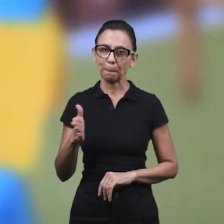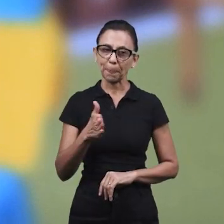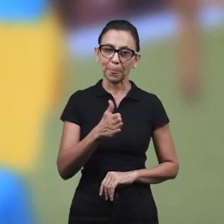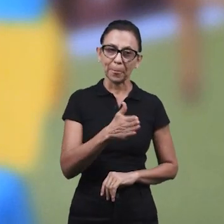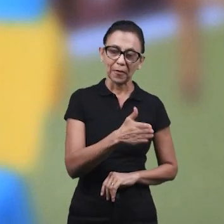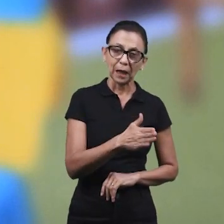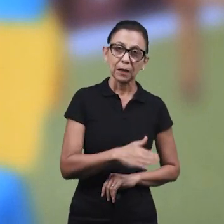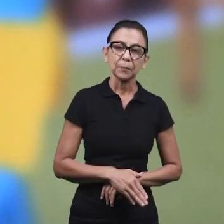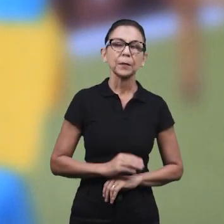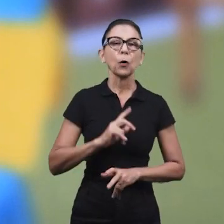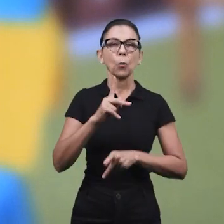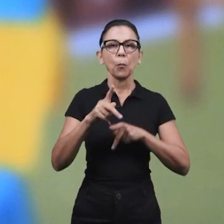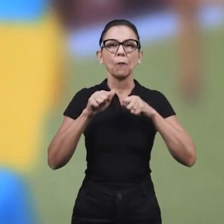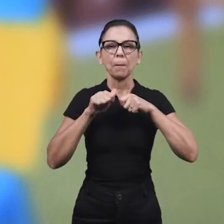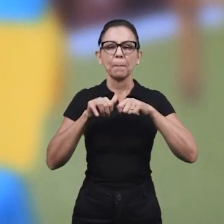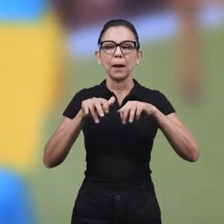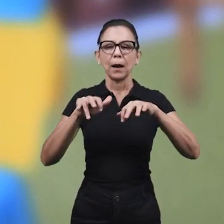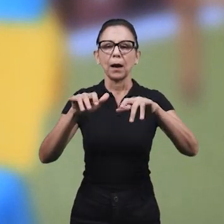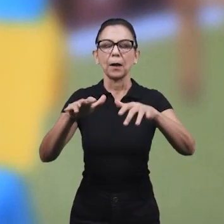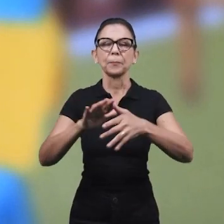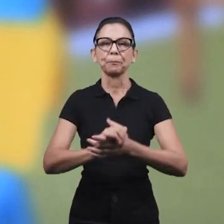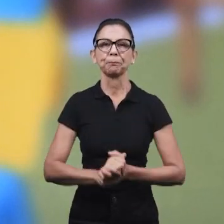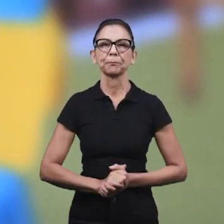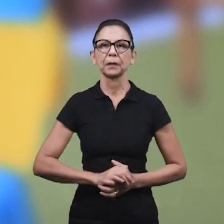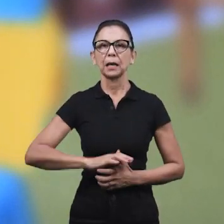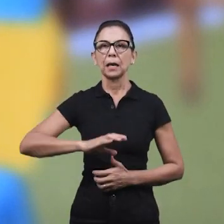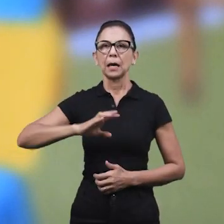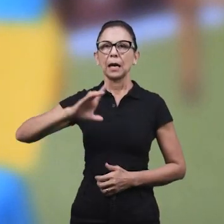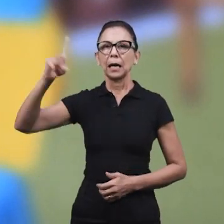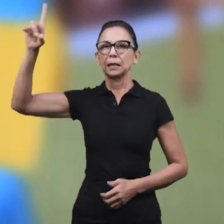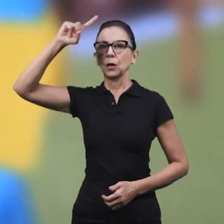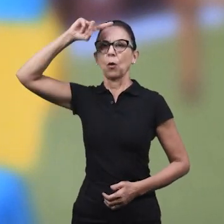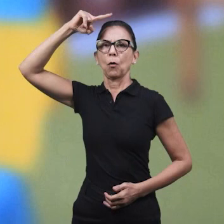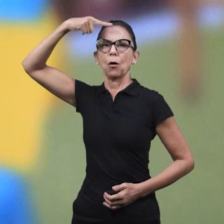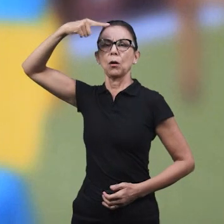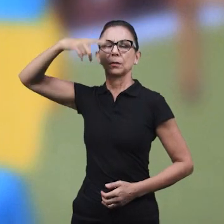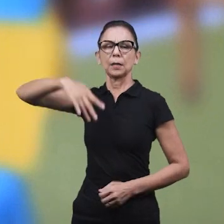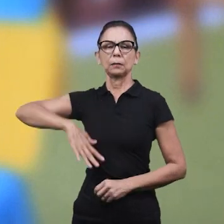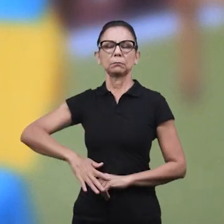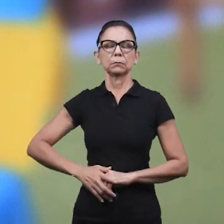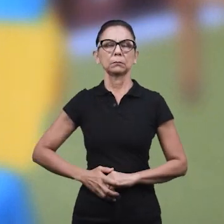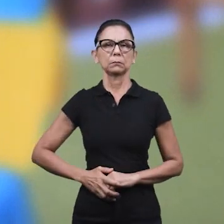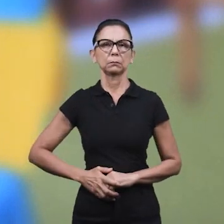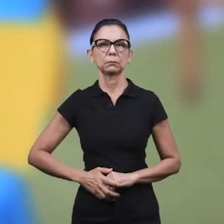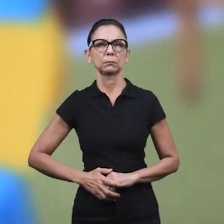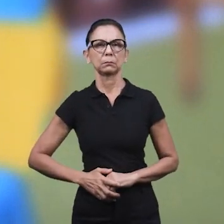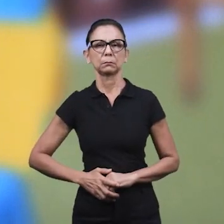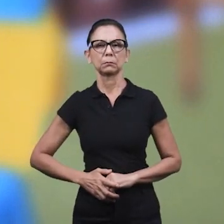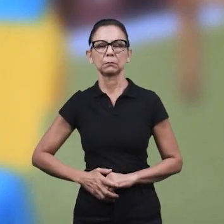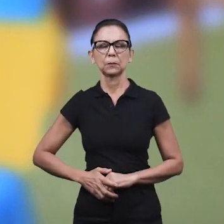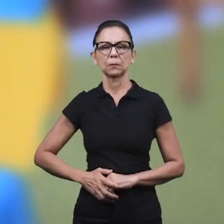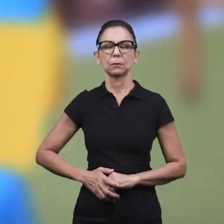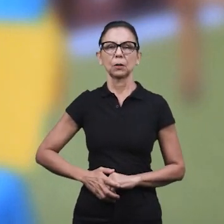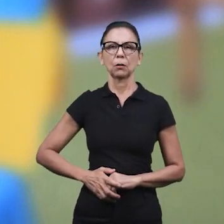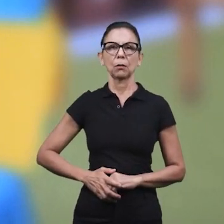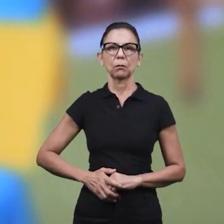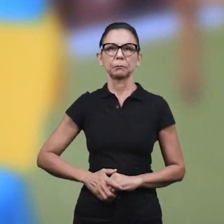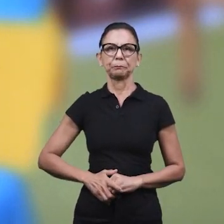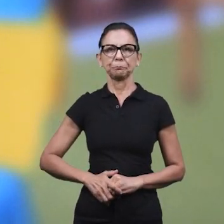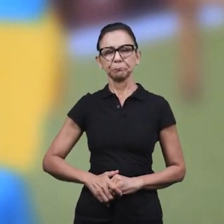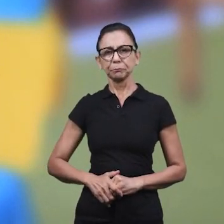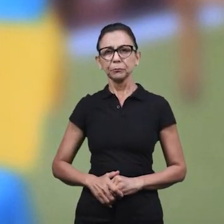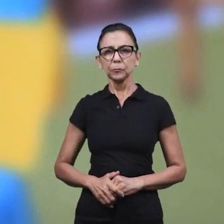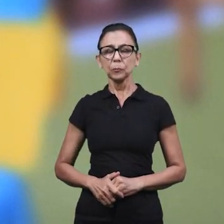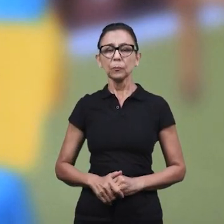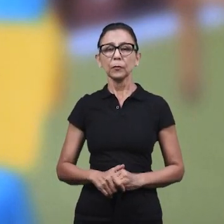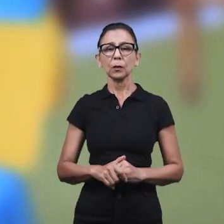do milagre, Deus deu uma ordem que foi assim: separem 12 homens das tribos de Israel, um de cada